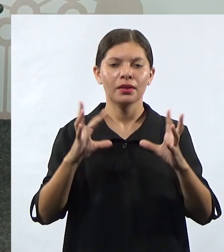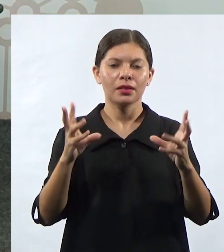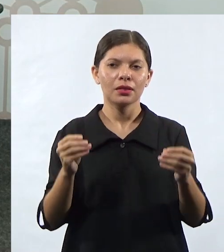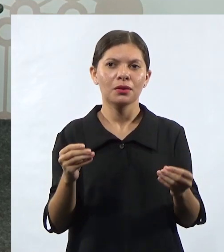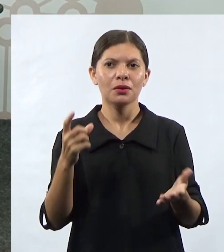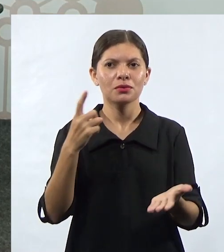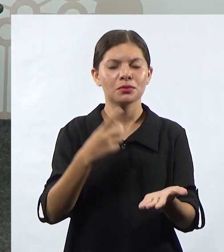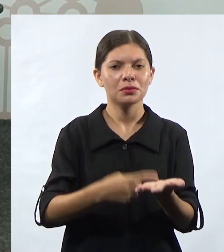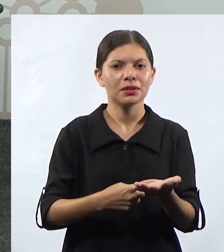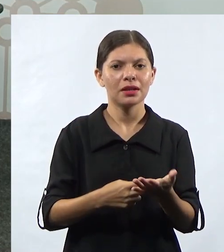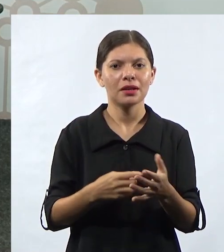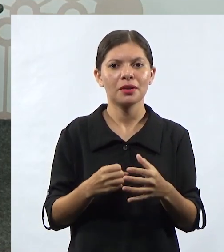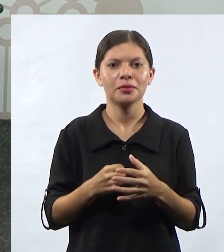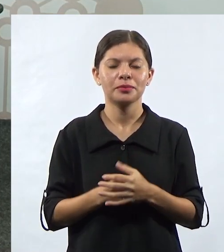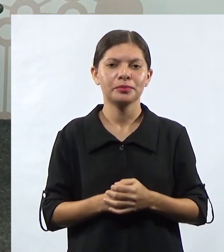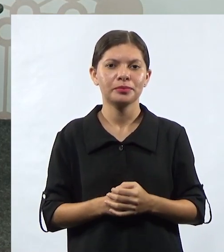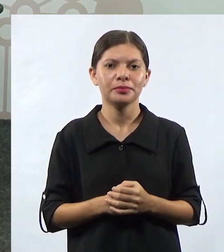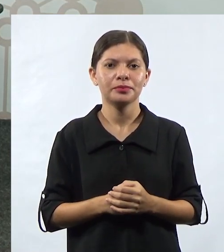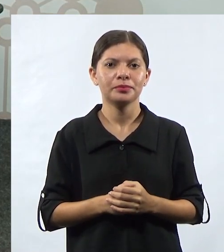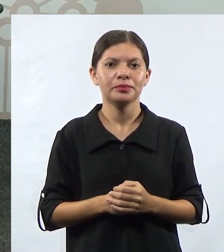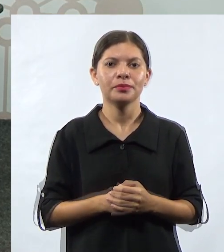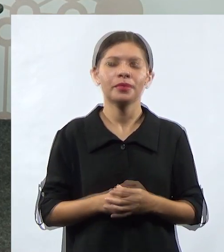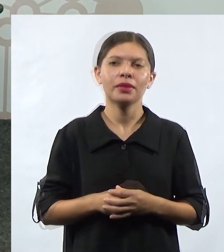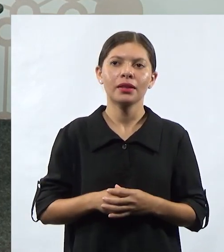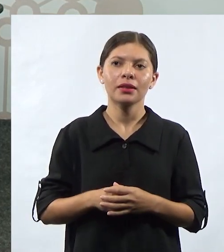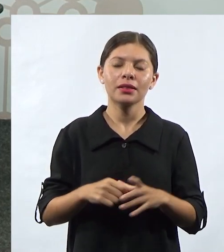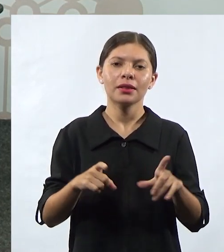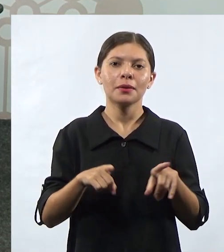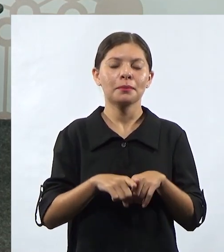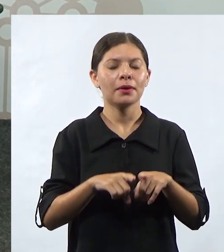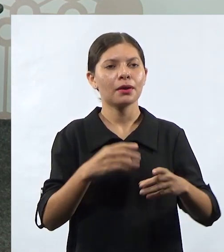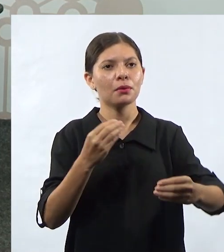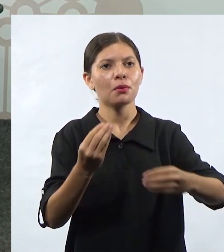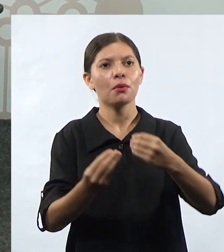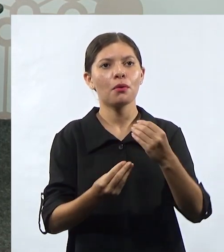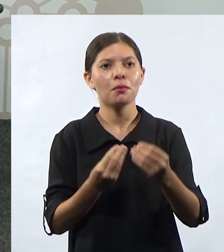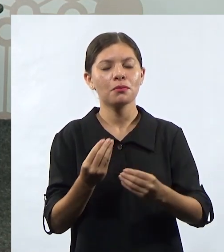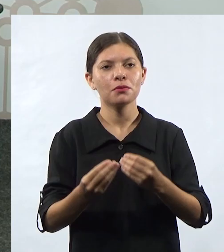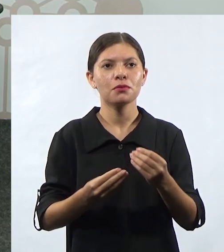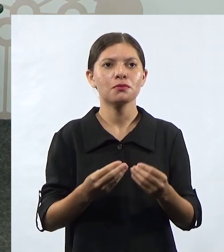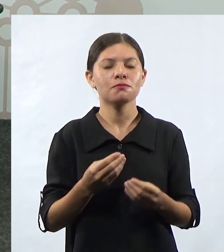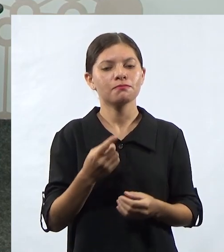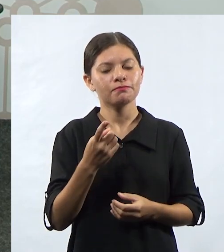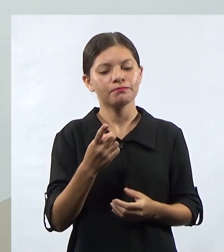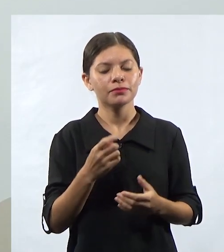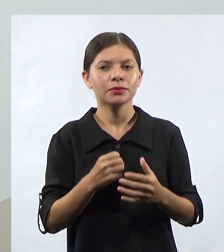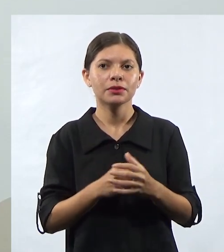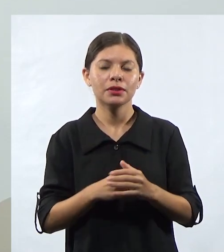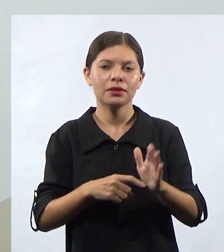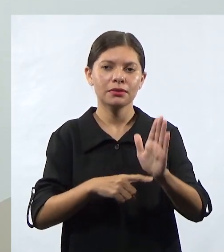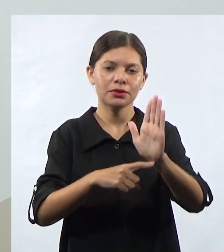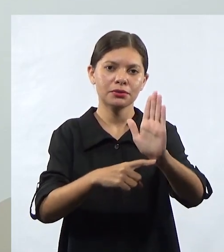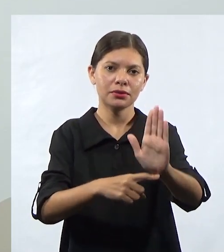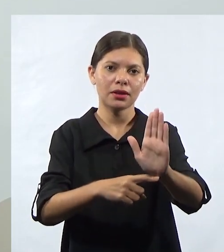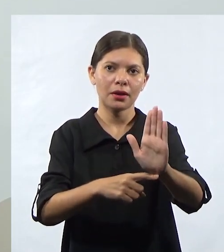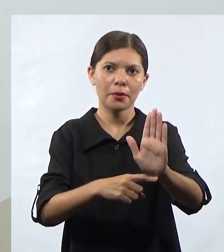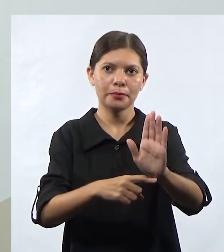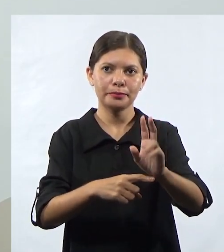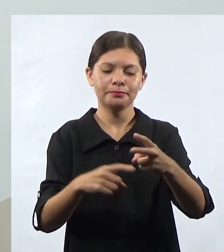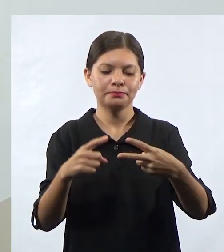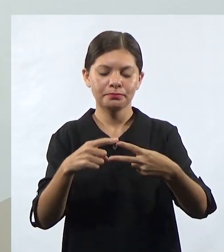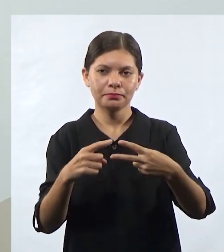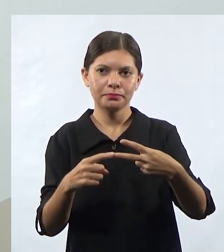fica algo impositivo, né? E como você, enquanto moderador e o assistente, ou seja, vocês